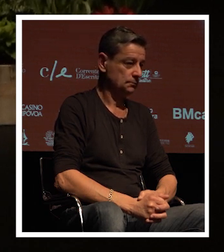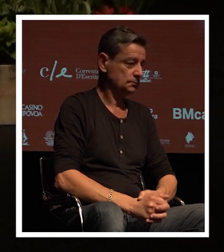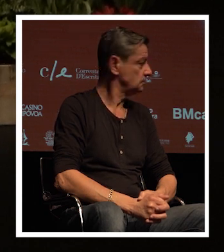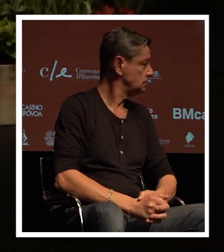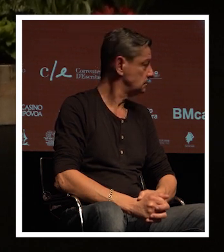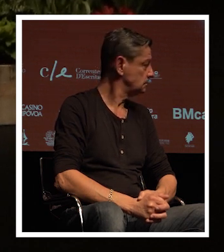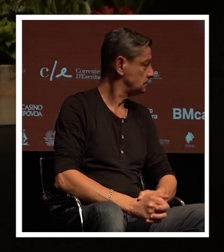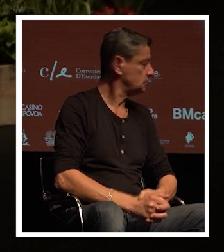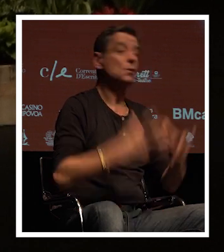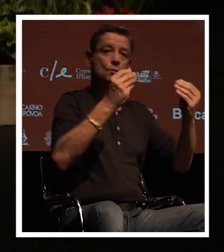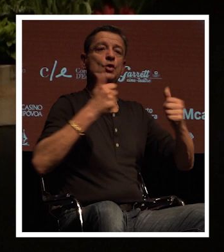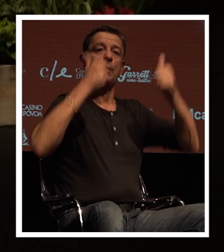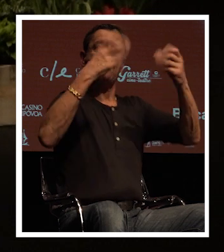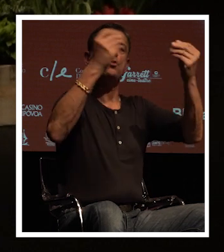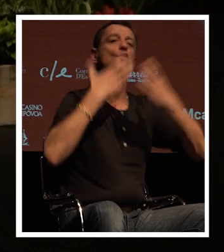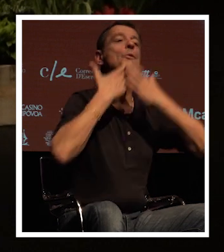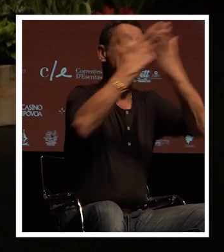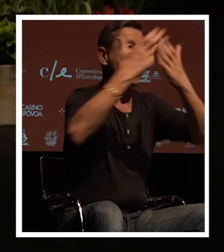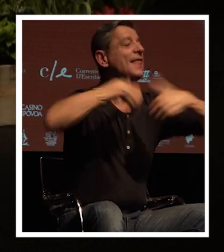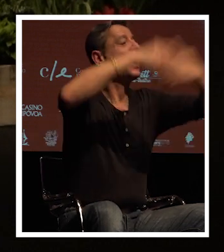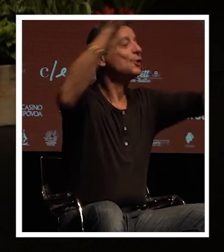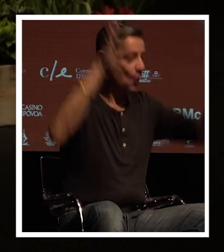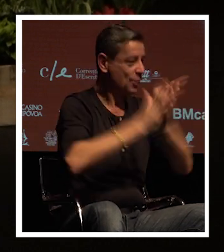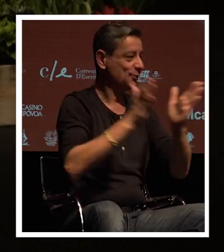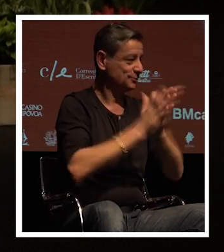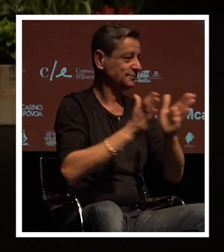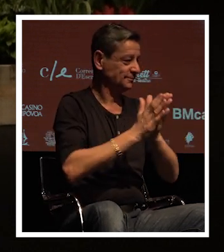falar muito bem muito obrigada a